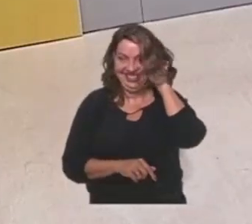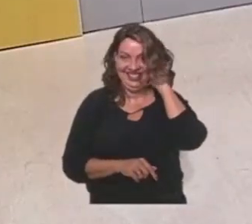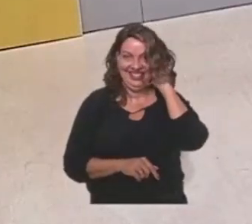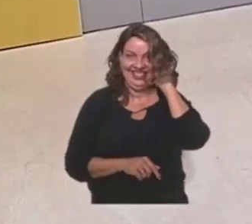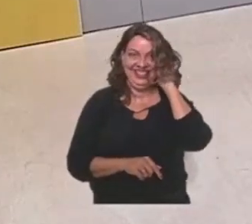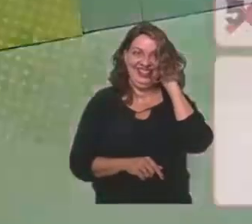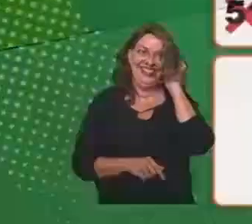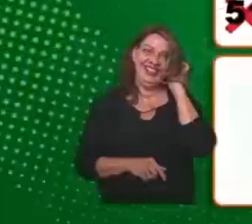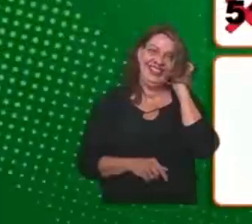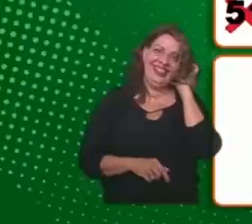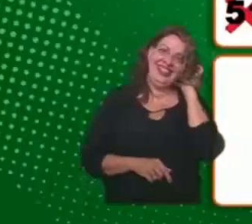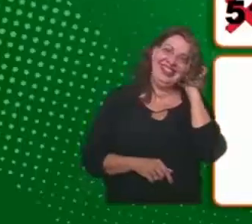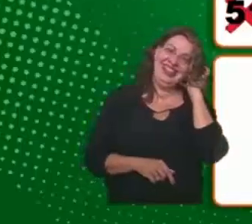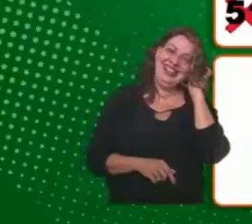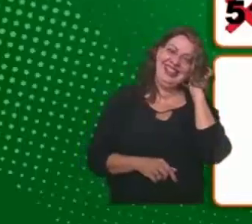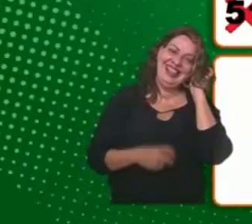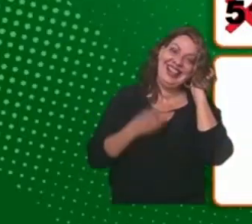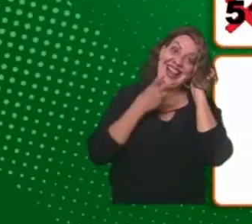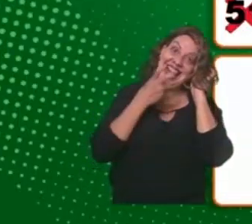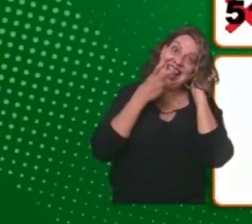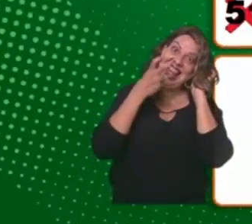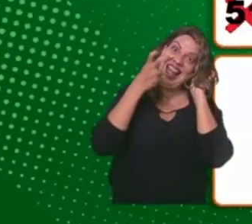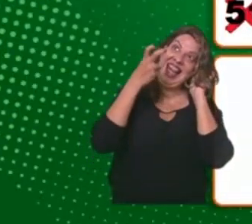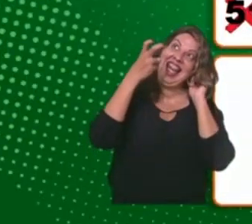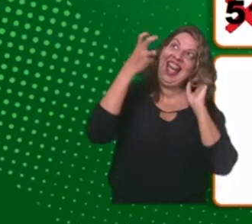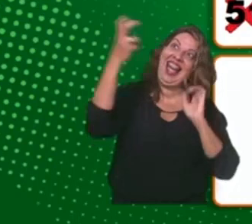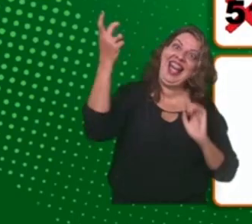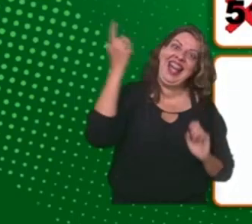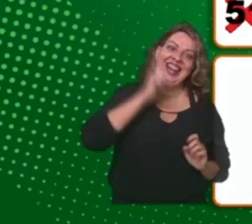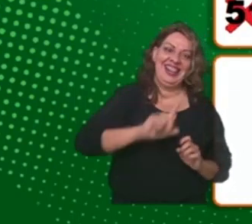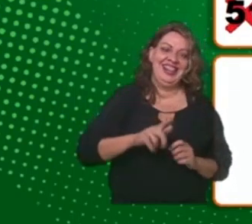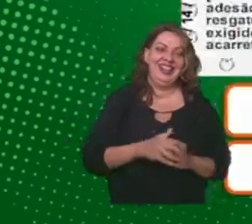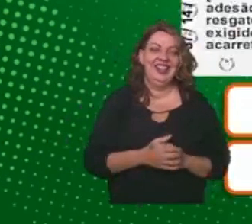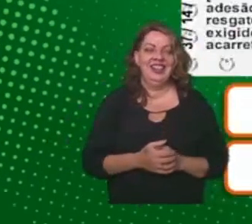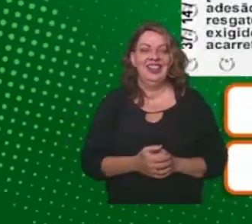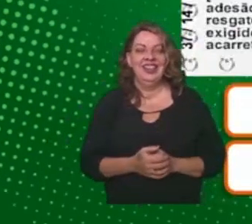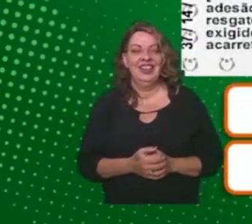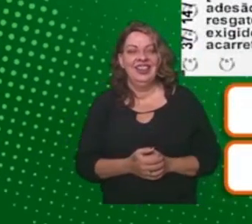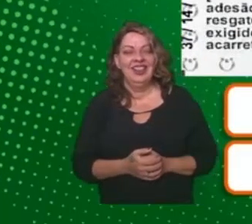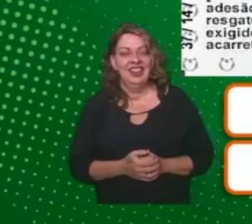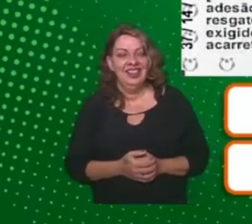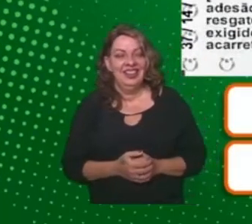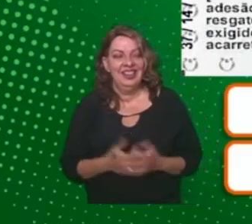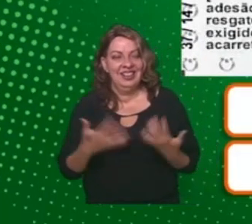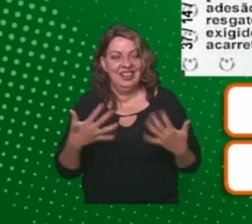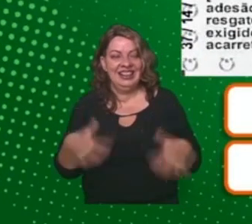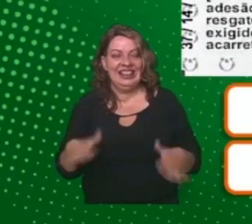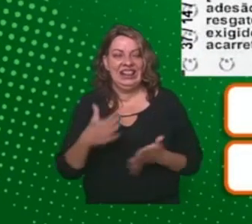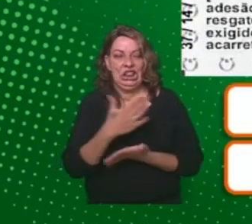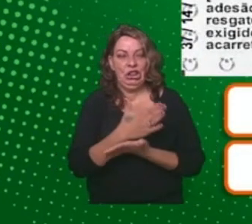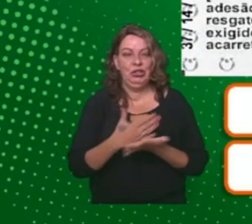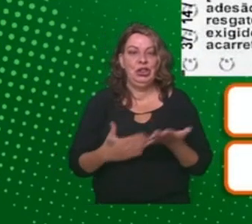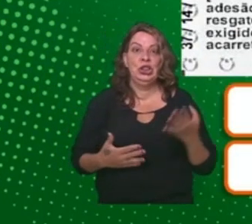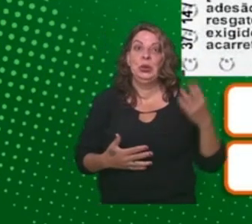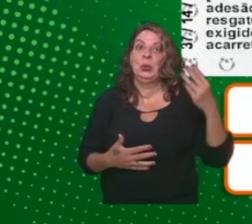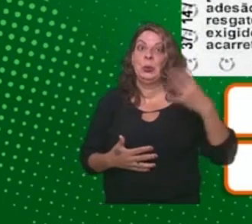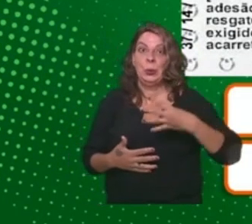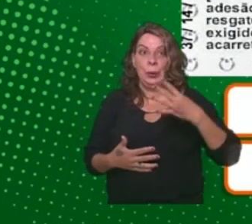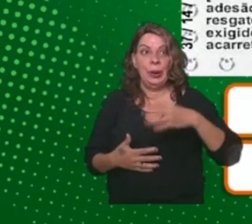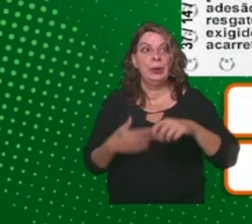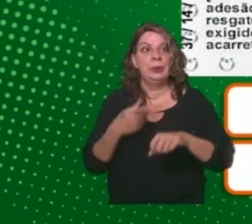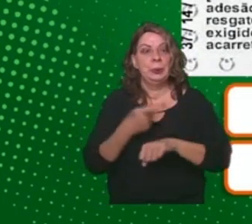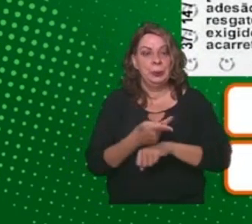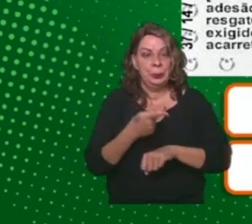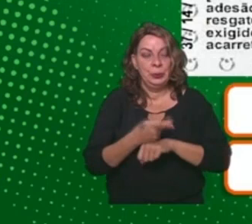Grita assim, aquele grito da independência. E ó, a gente falou que ninguém queria dividir, mas o quarto prêmio dividiu,